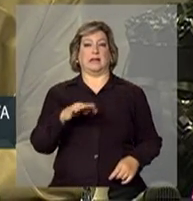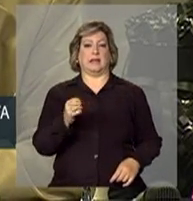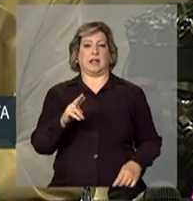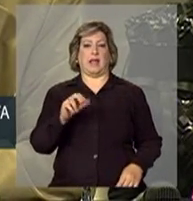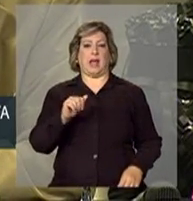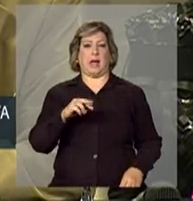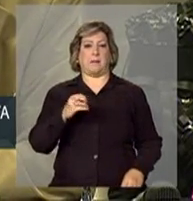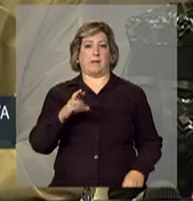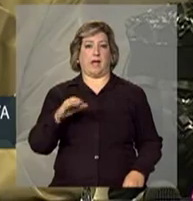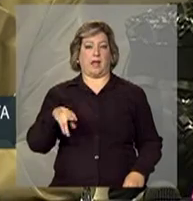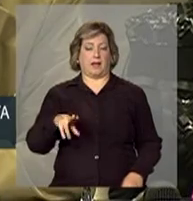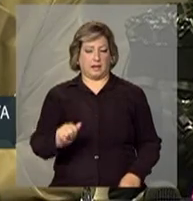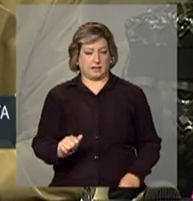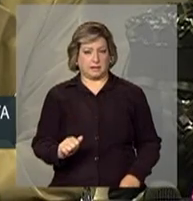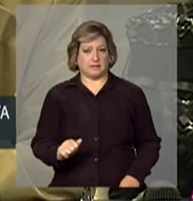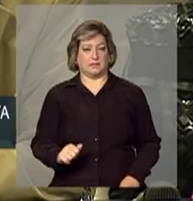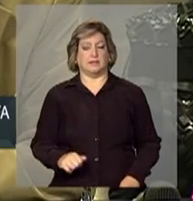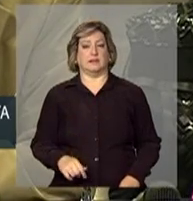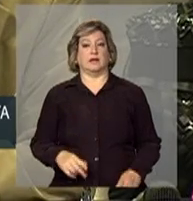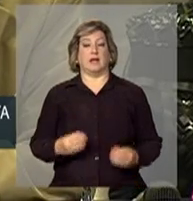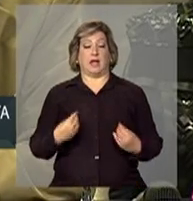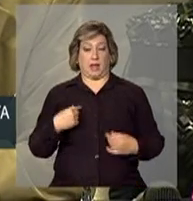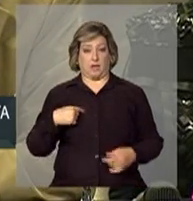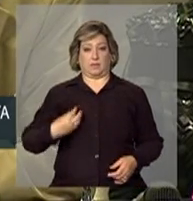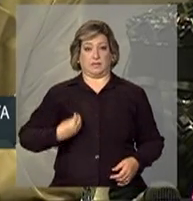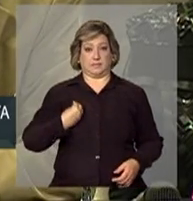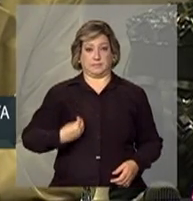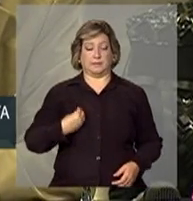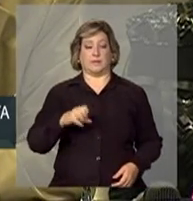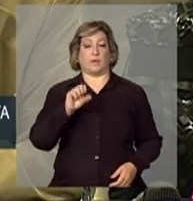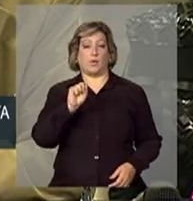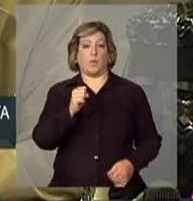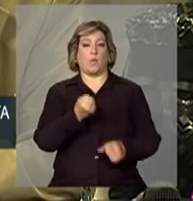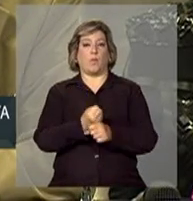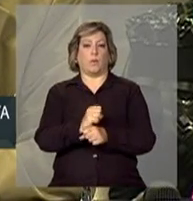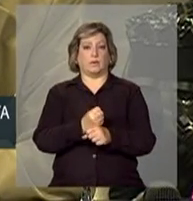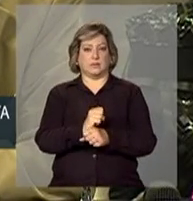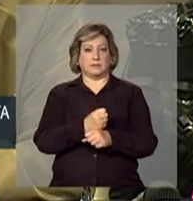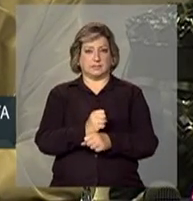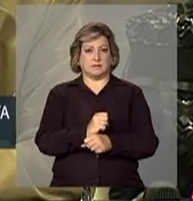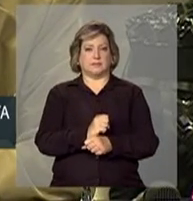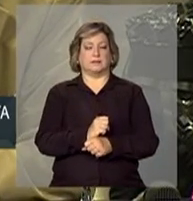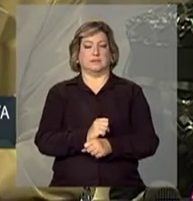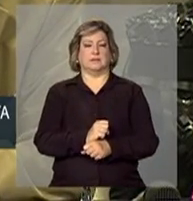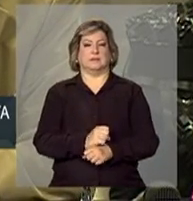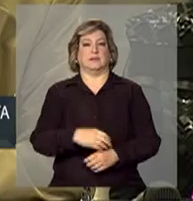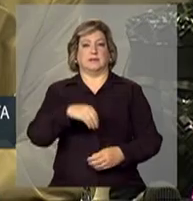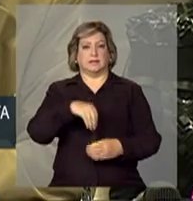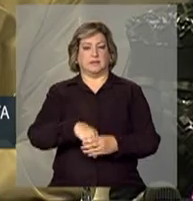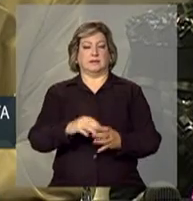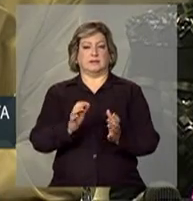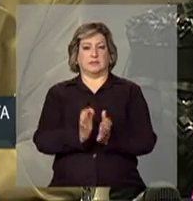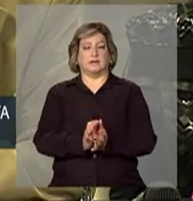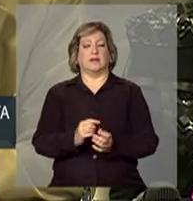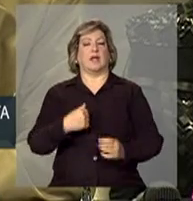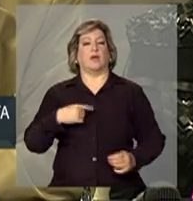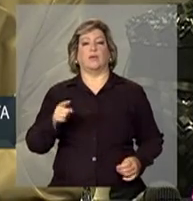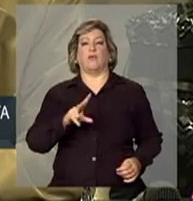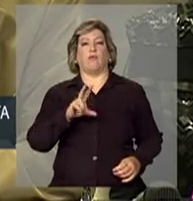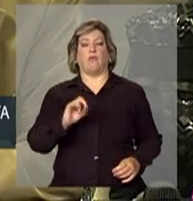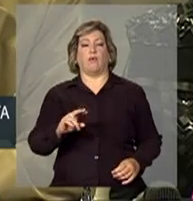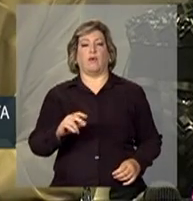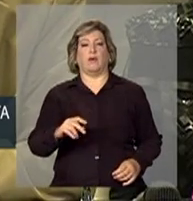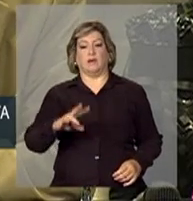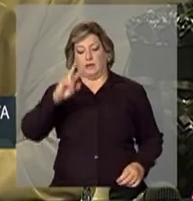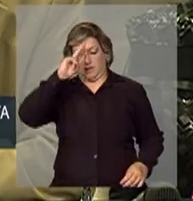Humanos. Como eu passei 8 anos na Comissão Interamericana, não na Corte de Direitos Humanos, eu não vou dar tiro no meu próprio